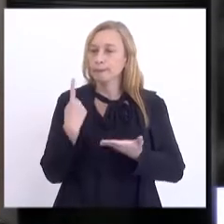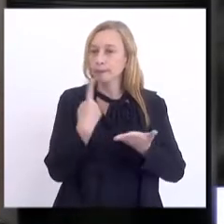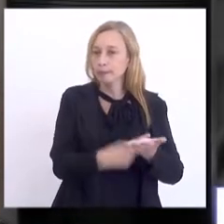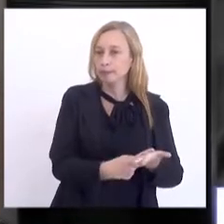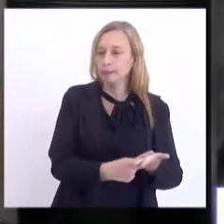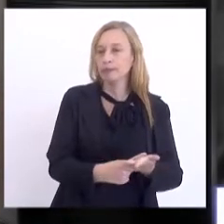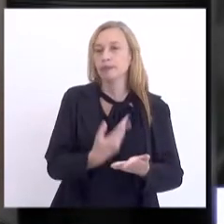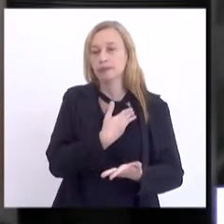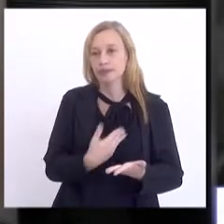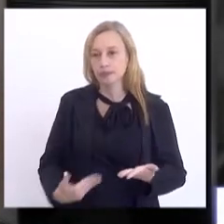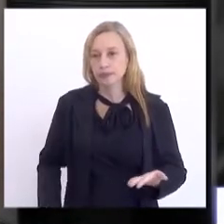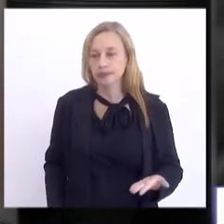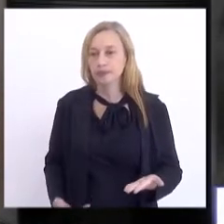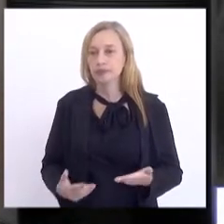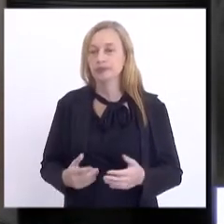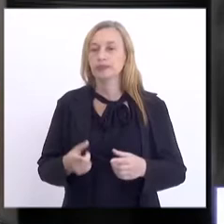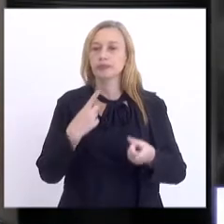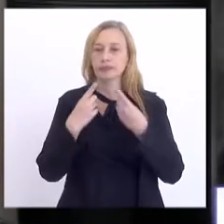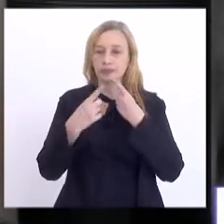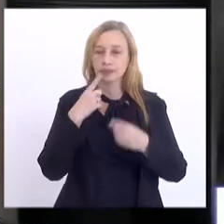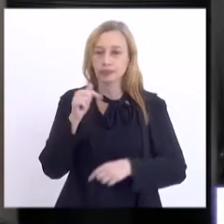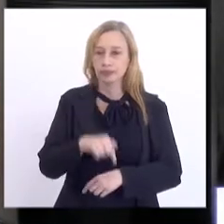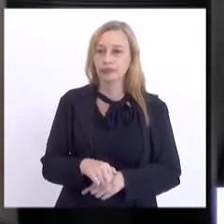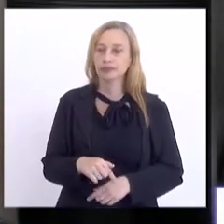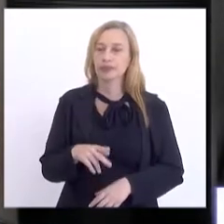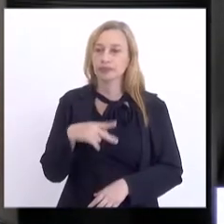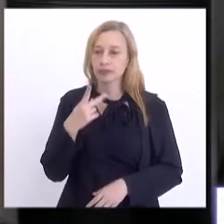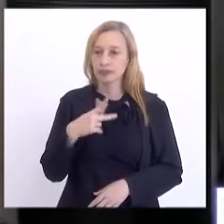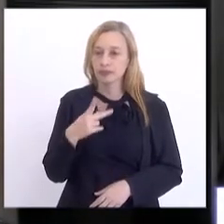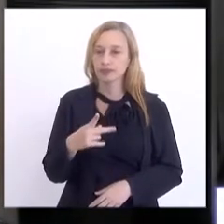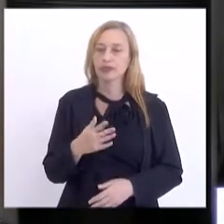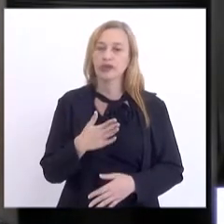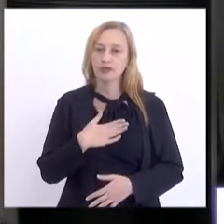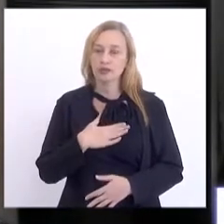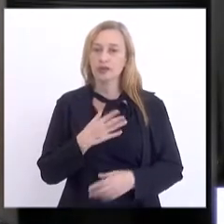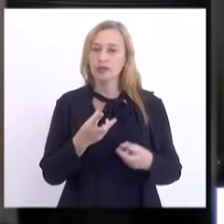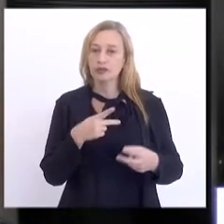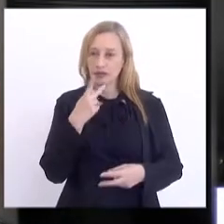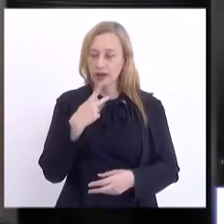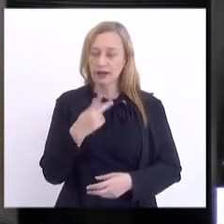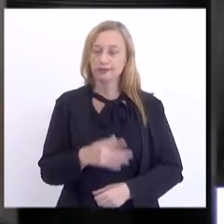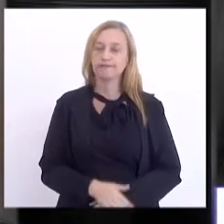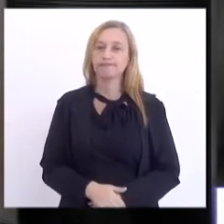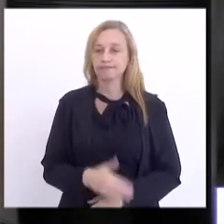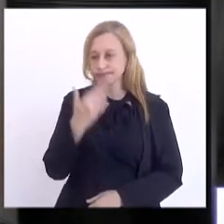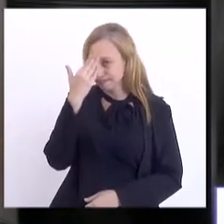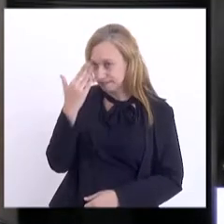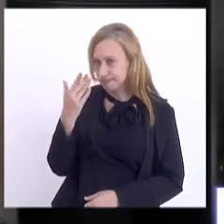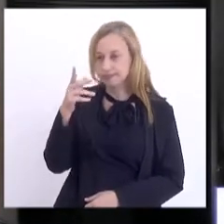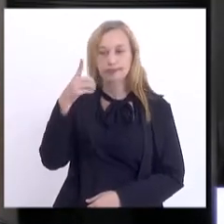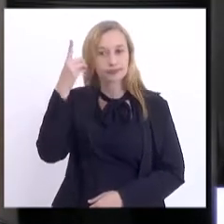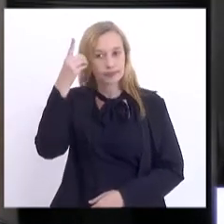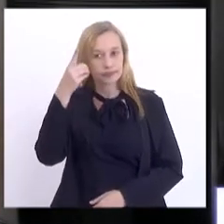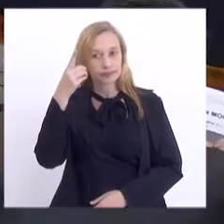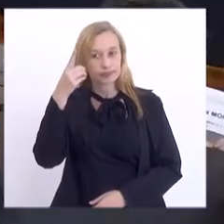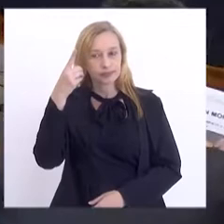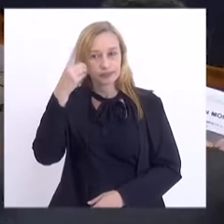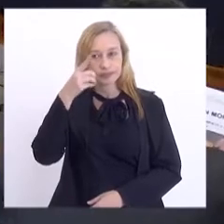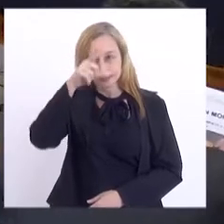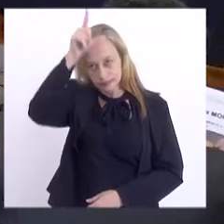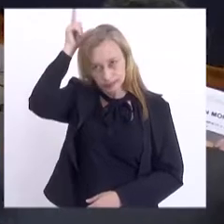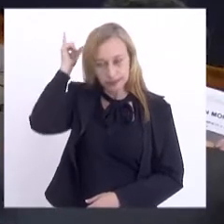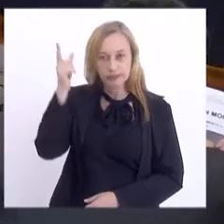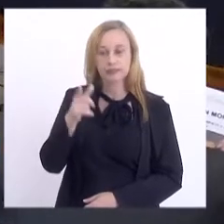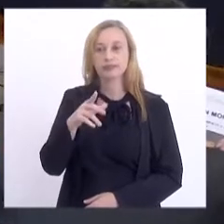do governo com os debates aqui colocados acho que é era essa observação que eu gostaria de fazer muito obrigada senhor presidente